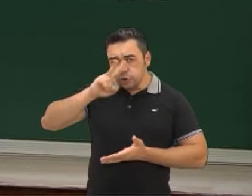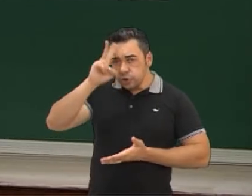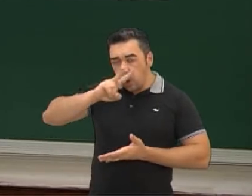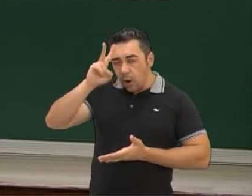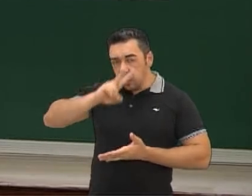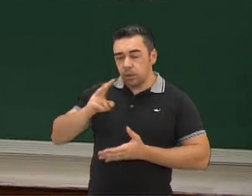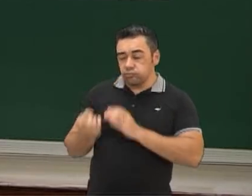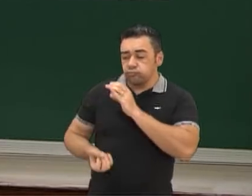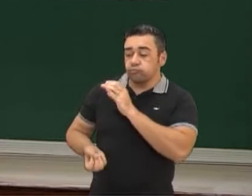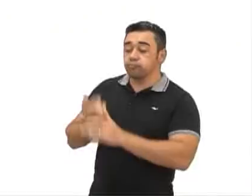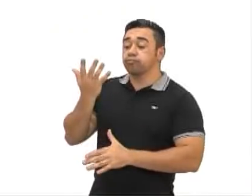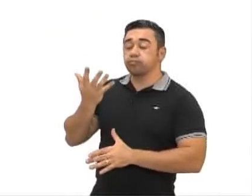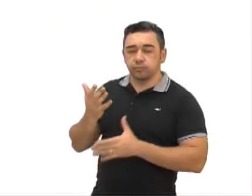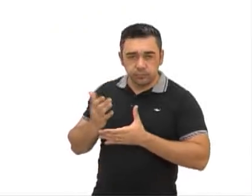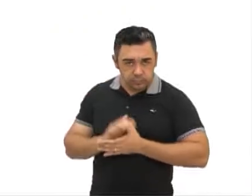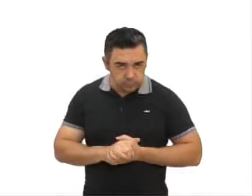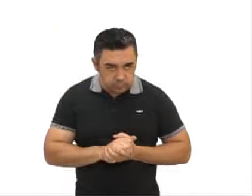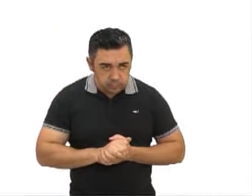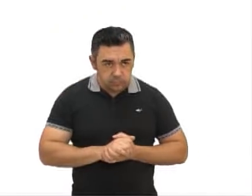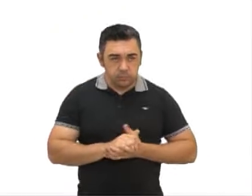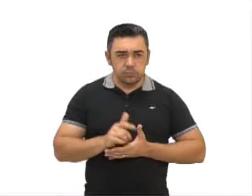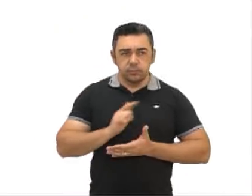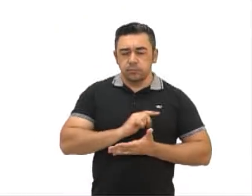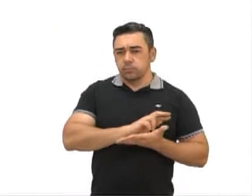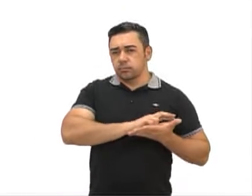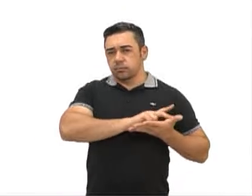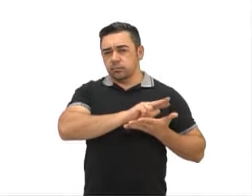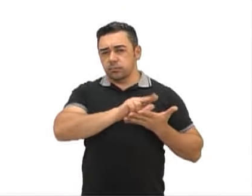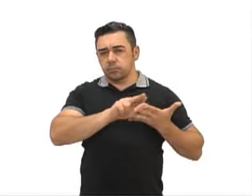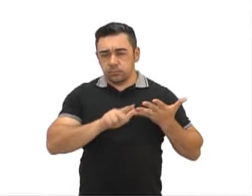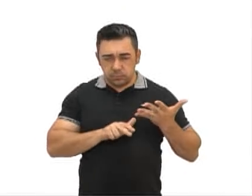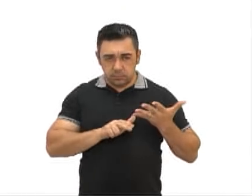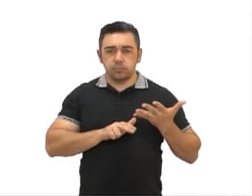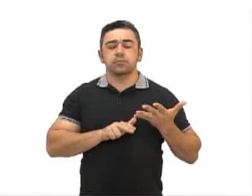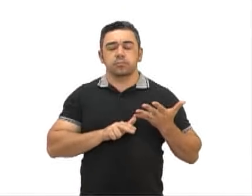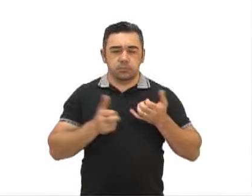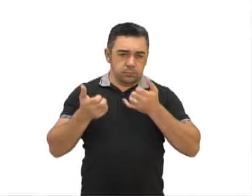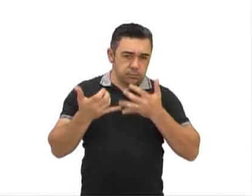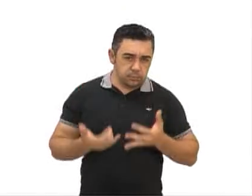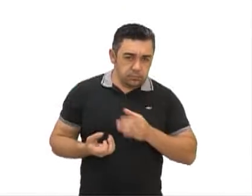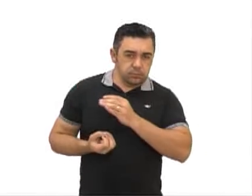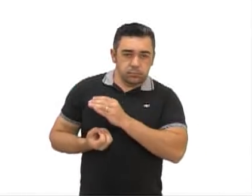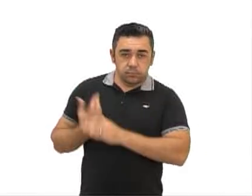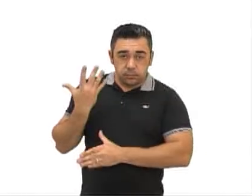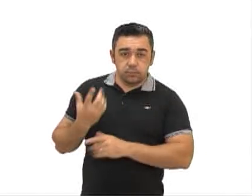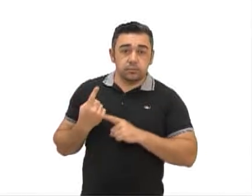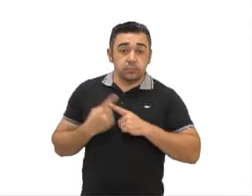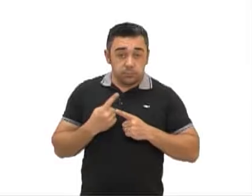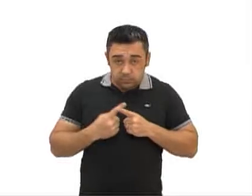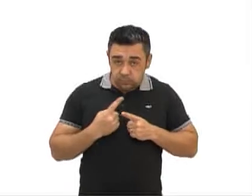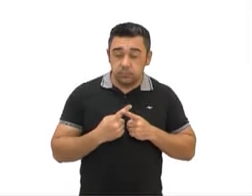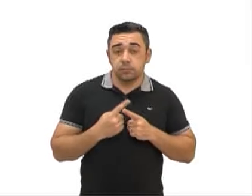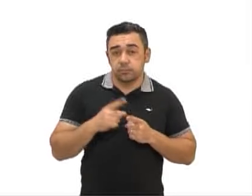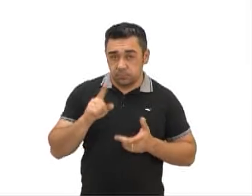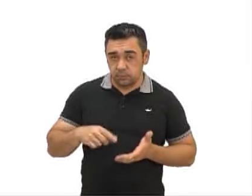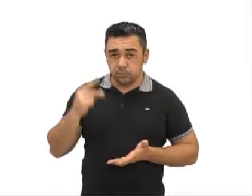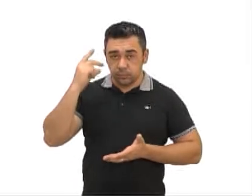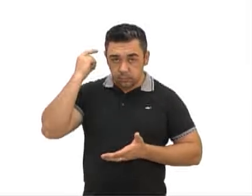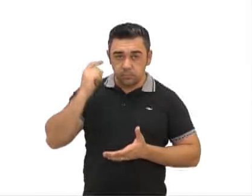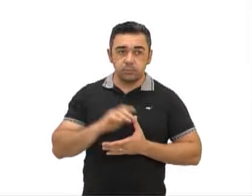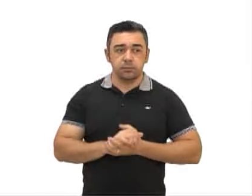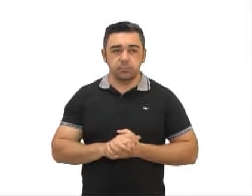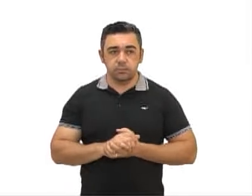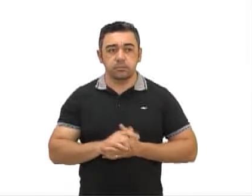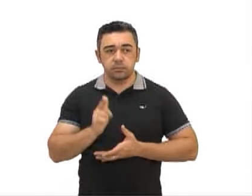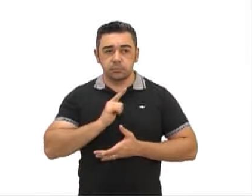que surgiu esse jogo, tá? Existem vários relatos diferentes da origem, porque ele é um esporte realmente muito antigo.